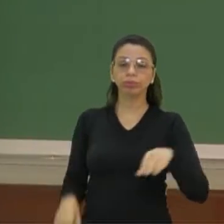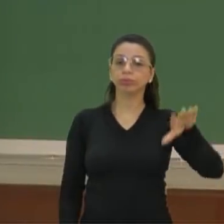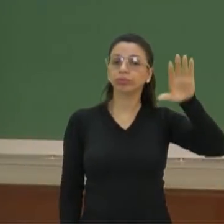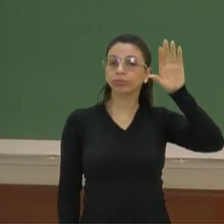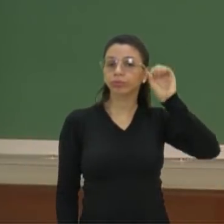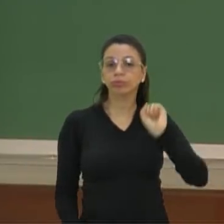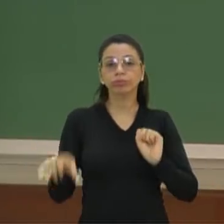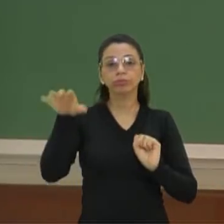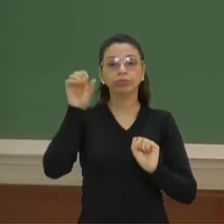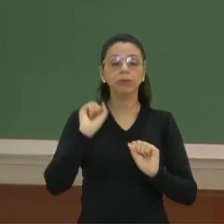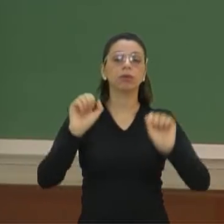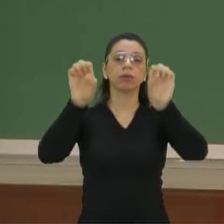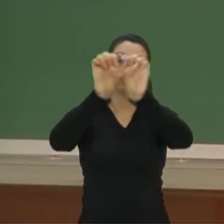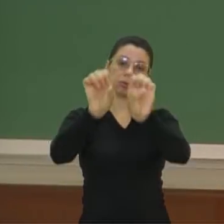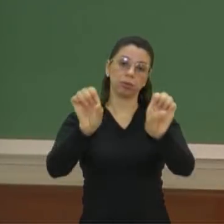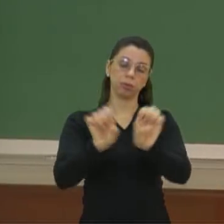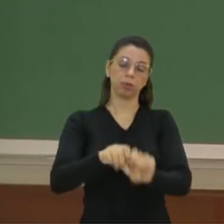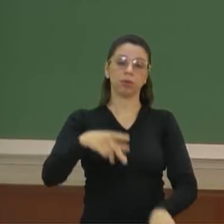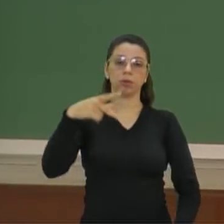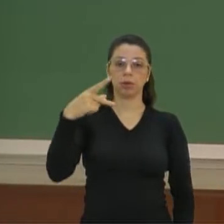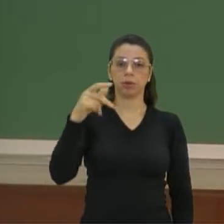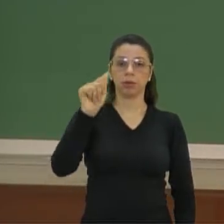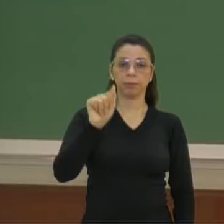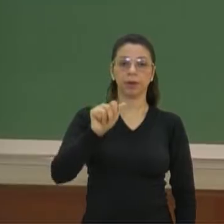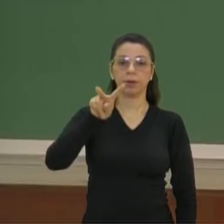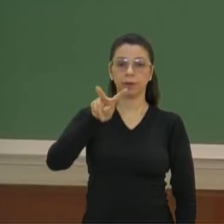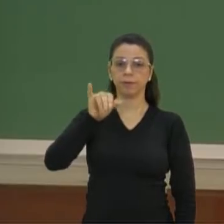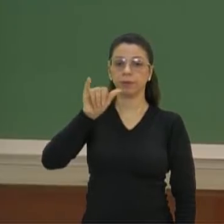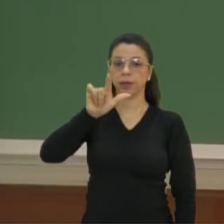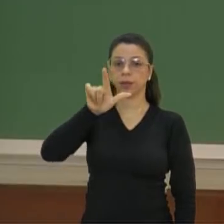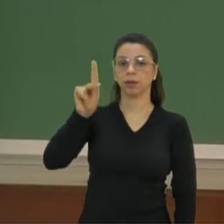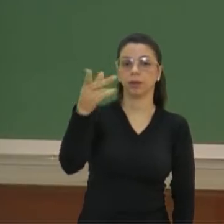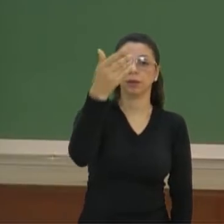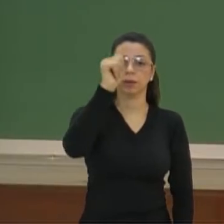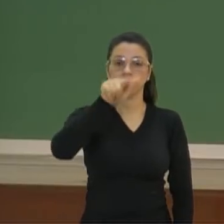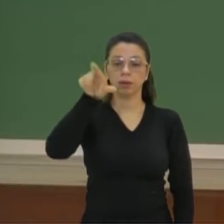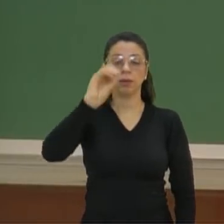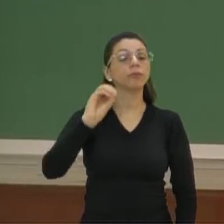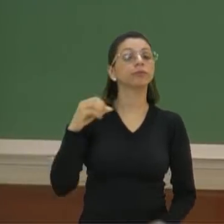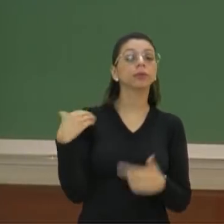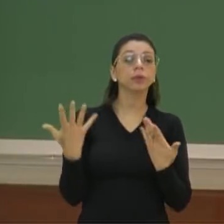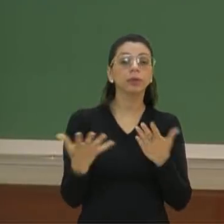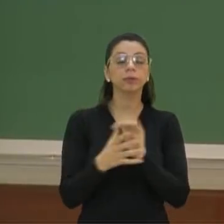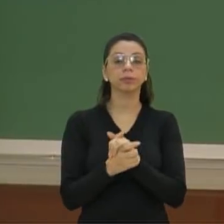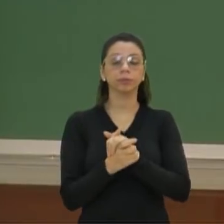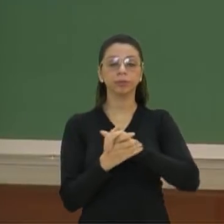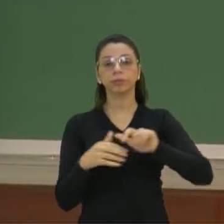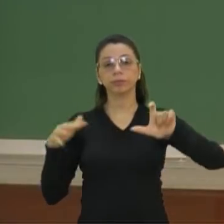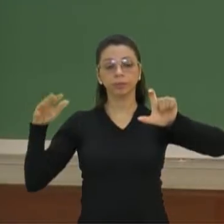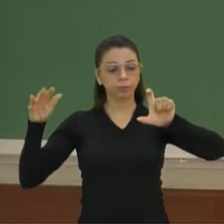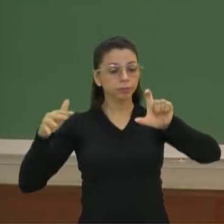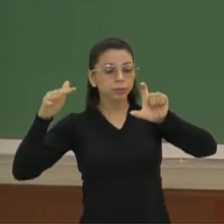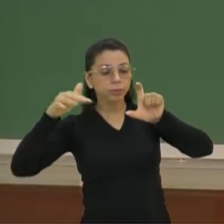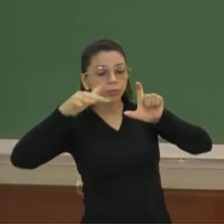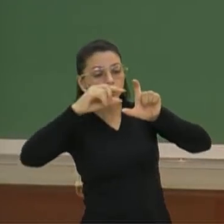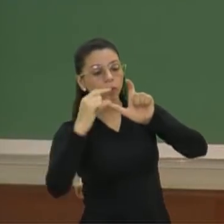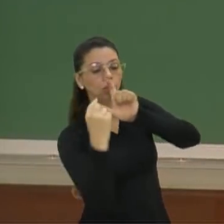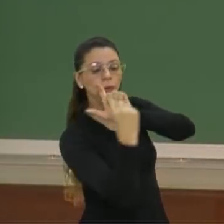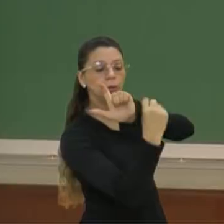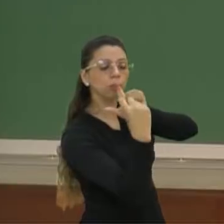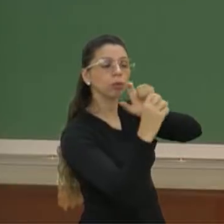estrutura pavilhão. Ótimo. Depois que entrou pelo pavilhão auditivo, ele vai percorrer uma outra estrutura,